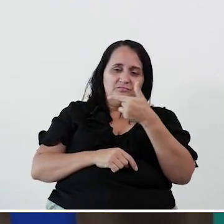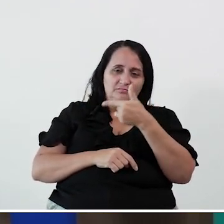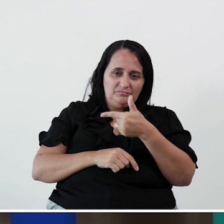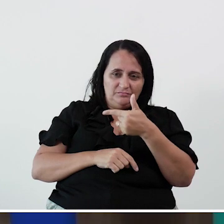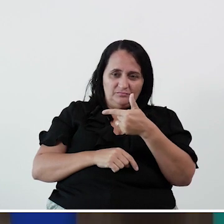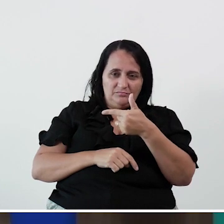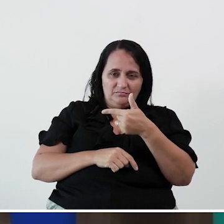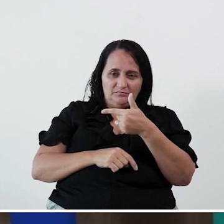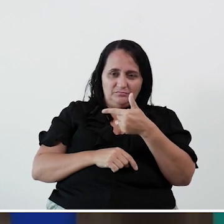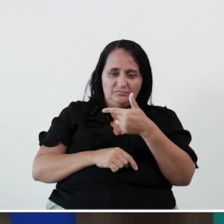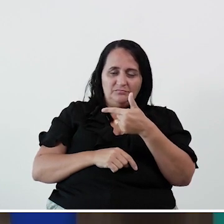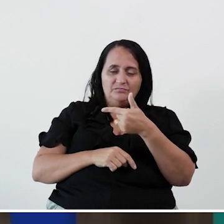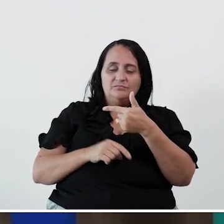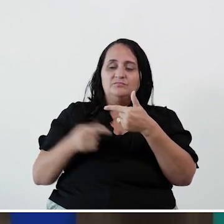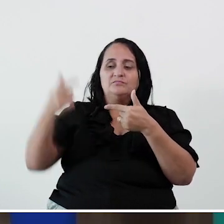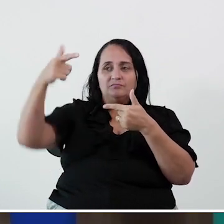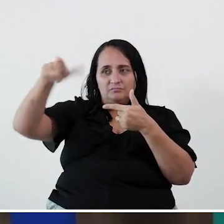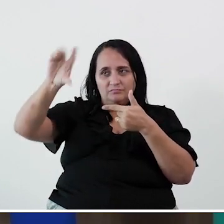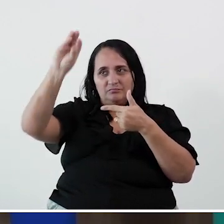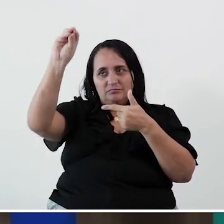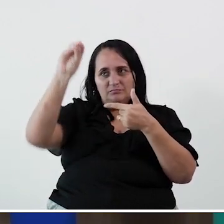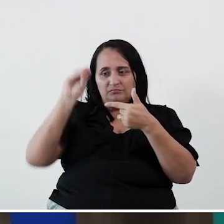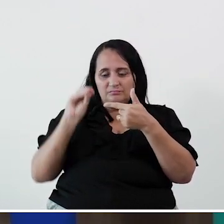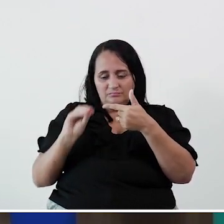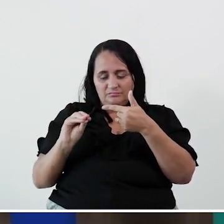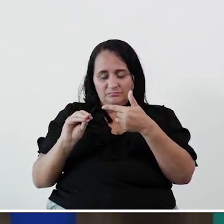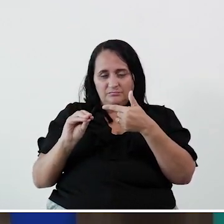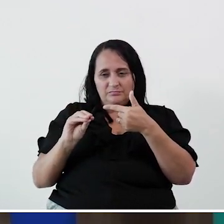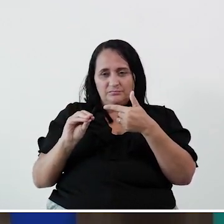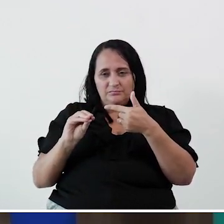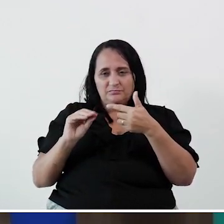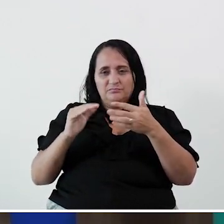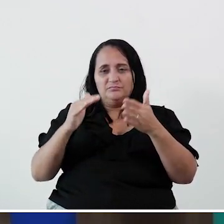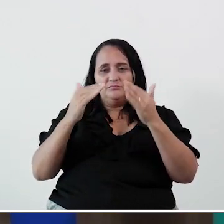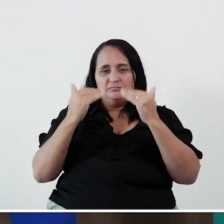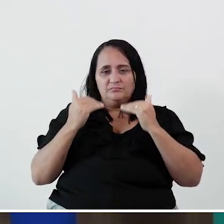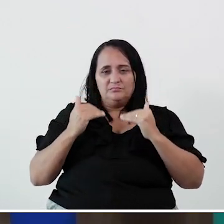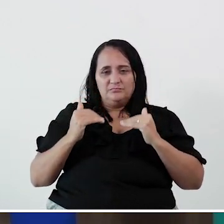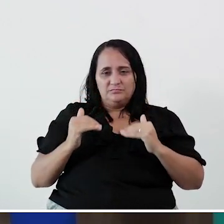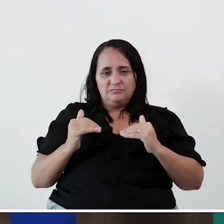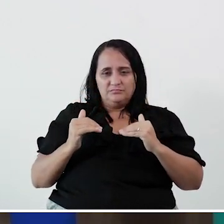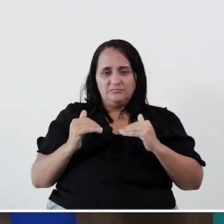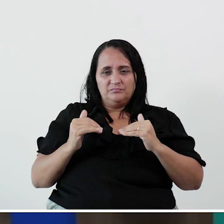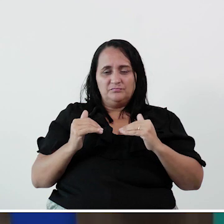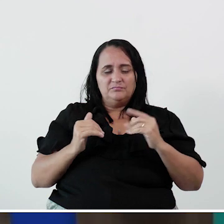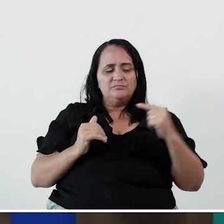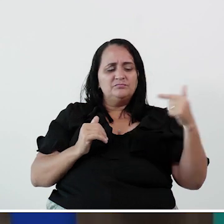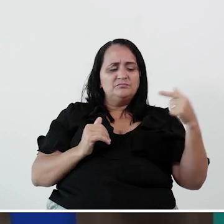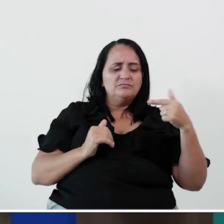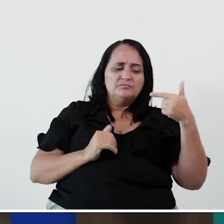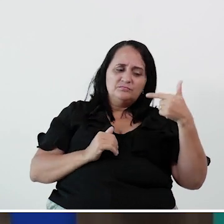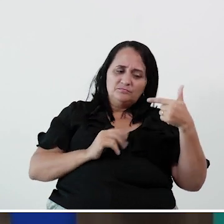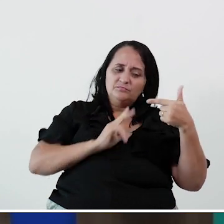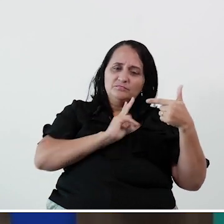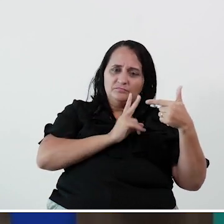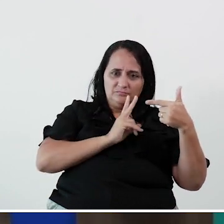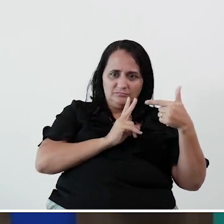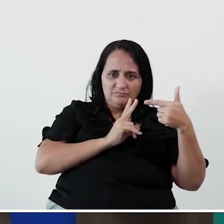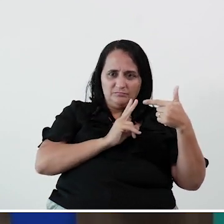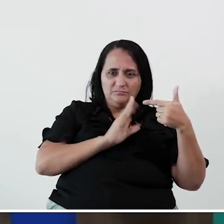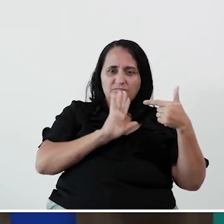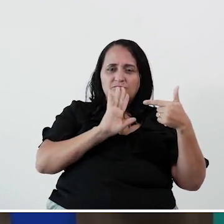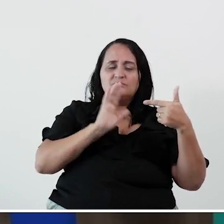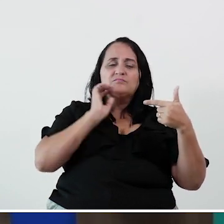2. Repetir o restante da operação. Menos 2, repito aqui, só